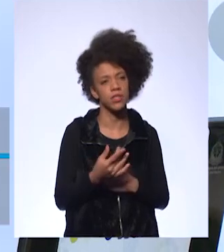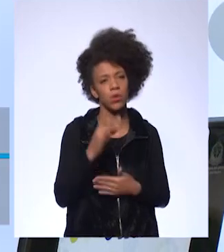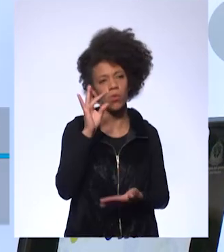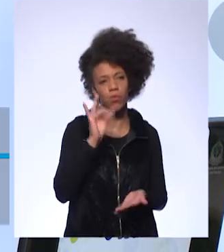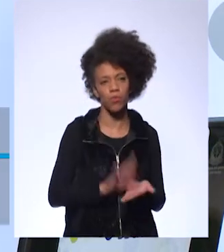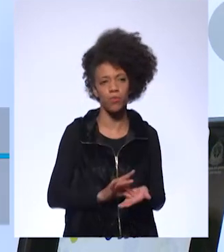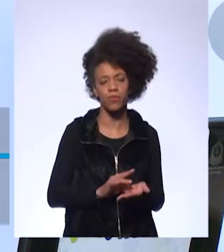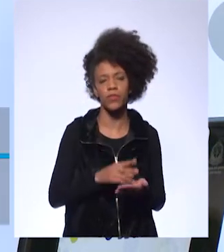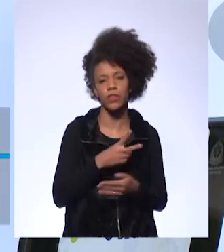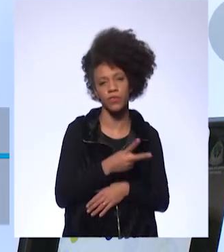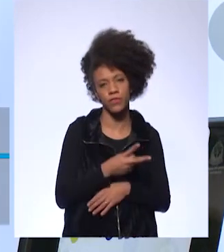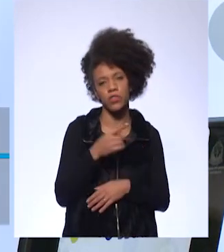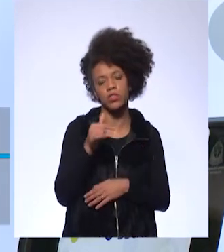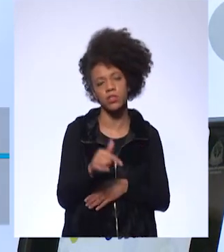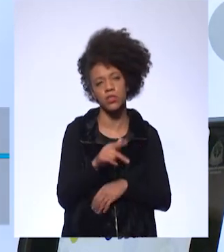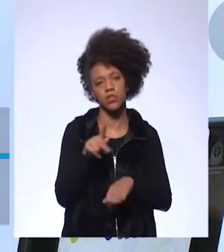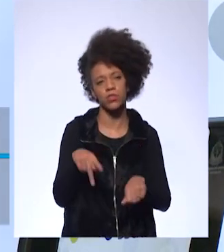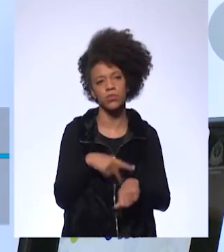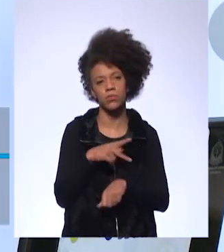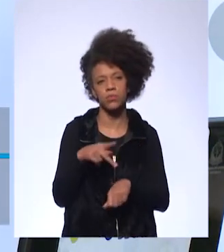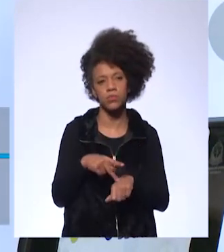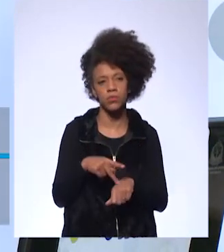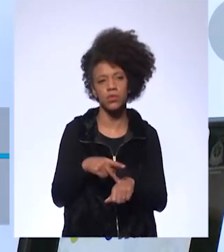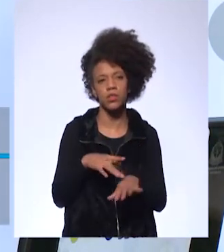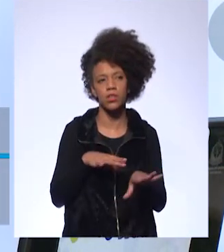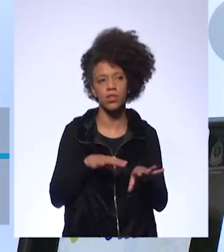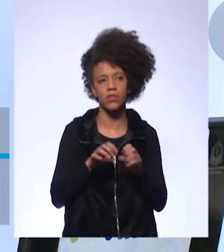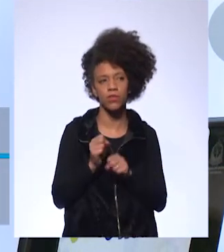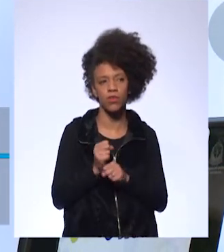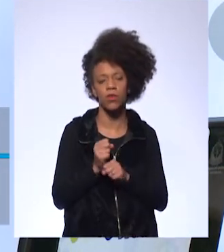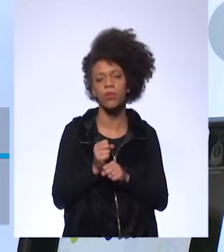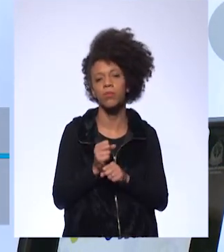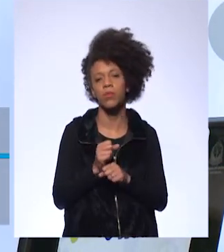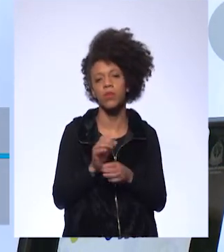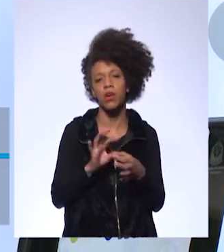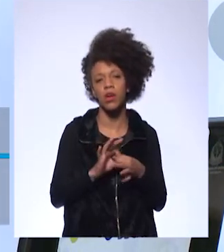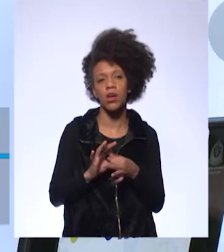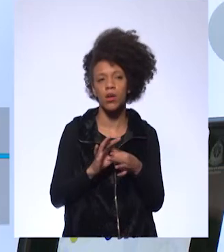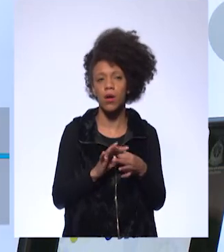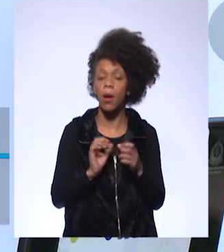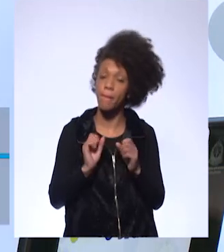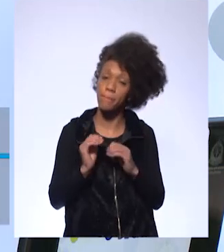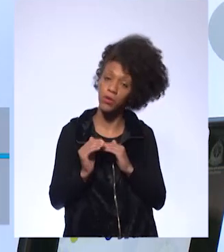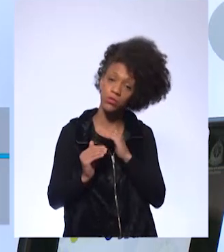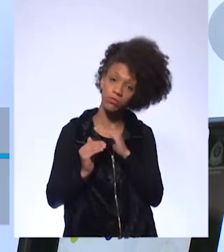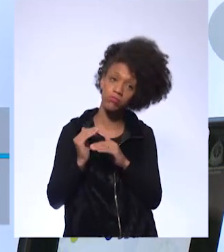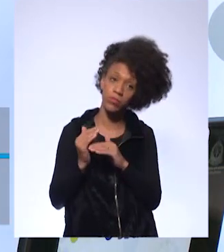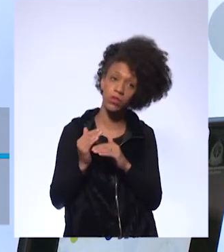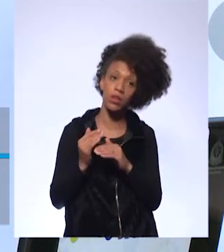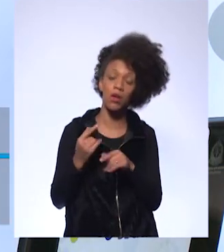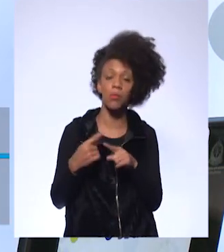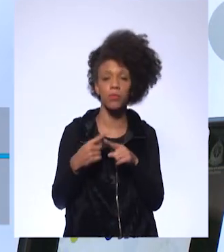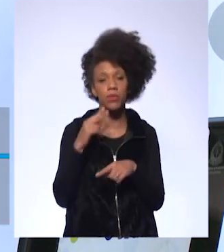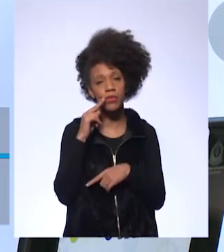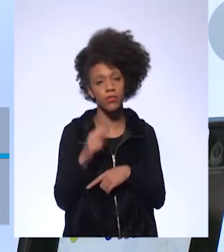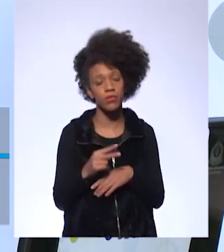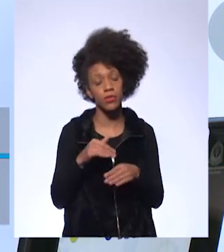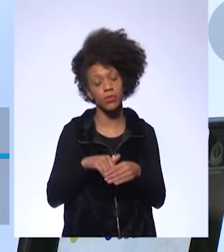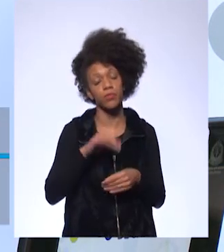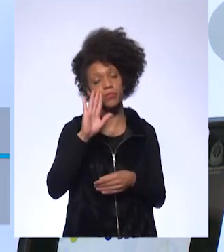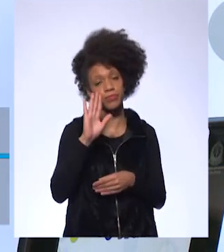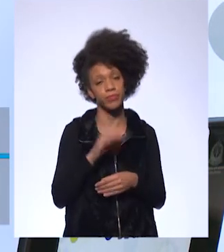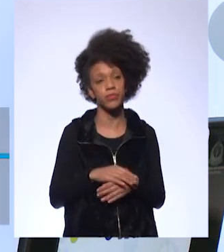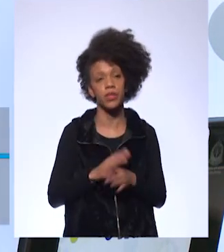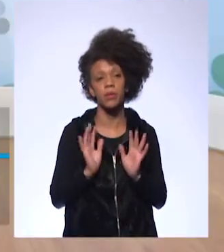oficialmente 27 países que formam a União Europeia. Pode aumentar porque a gente viu que tem candidatos membros aí.